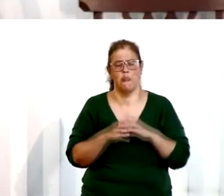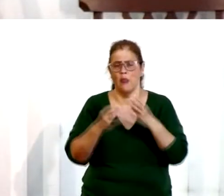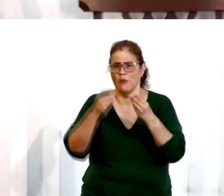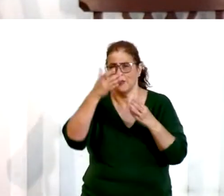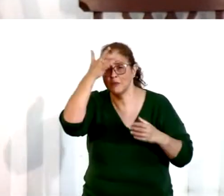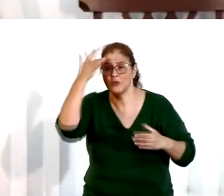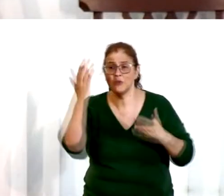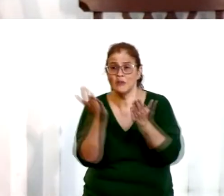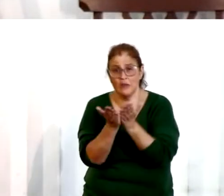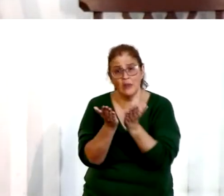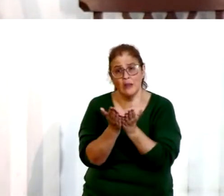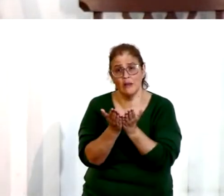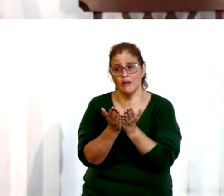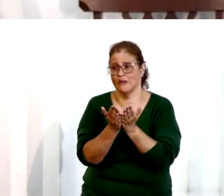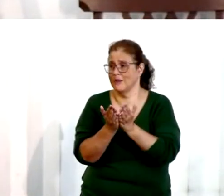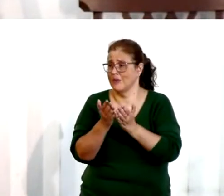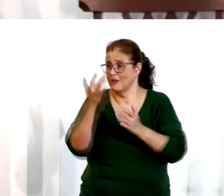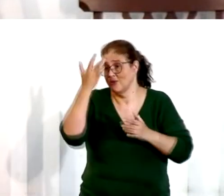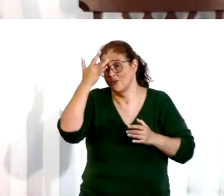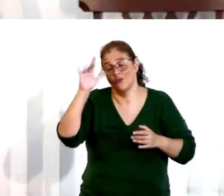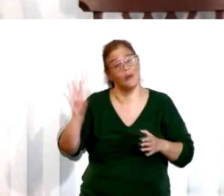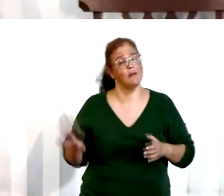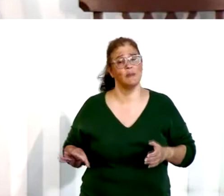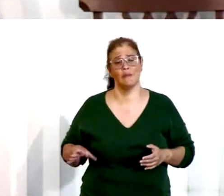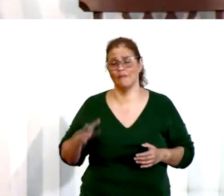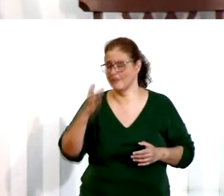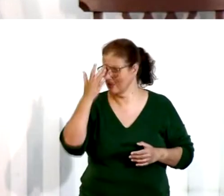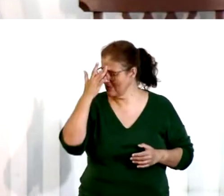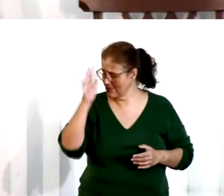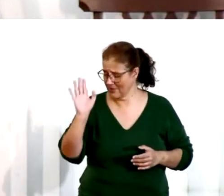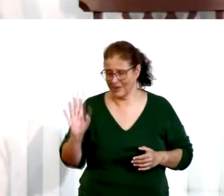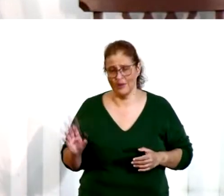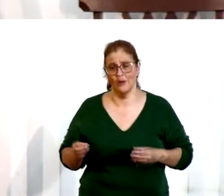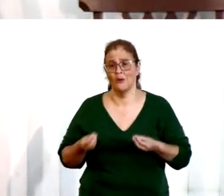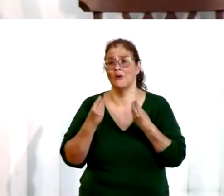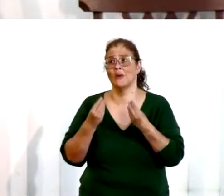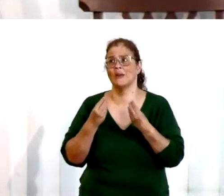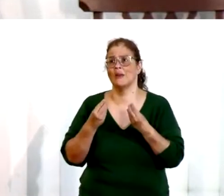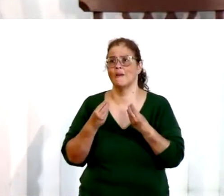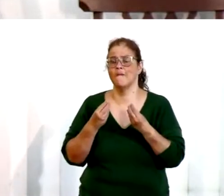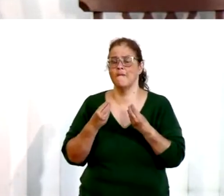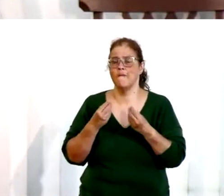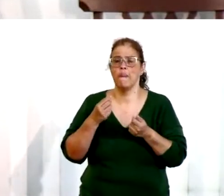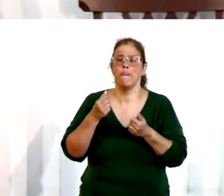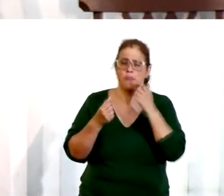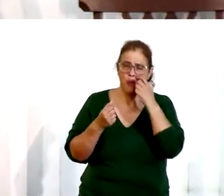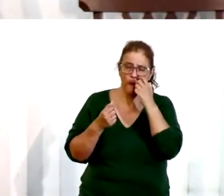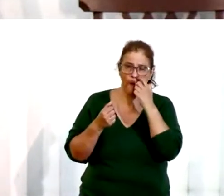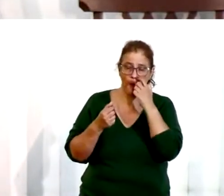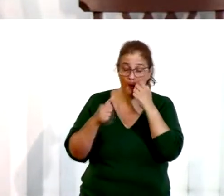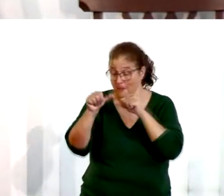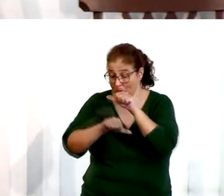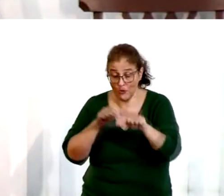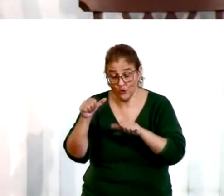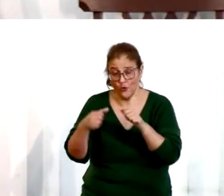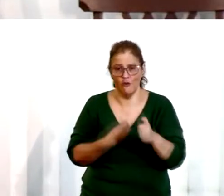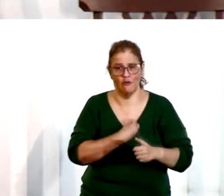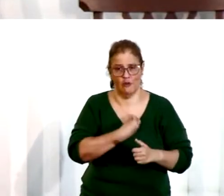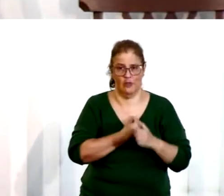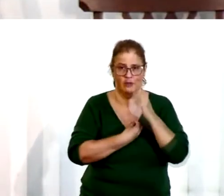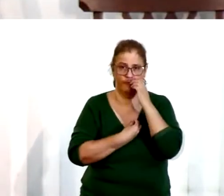vida delas. E mudou, e mudou. E o que mudou é tão grande e